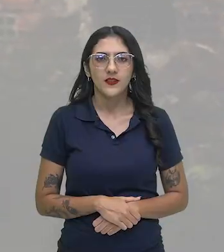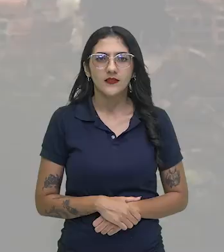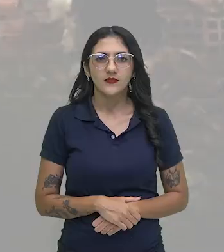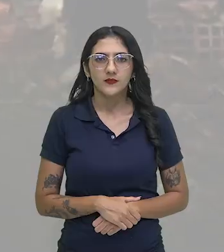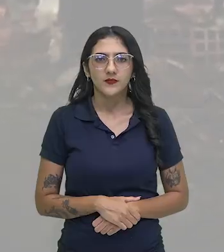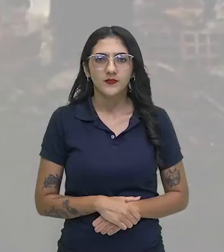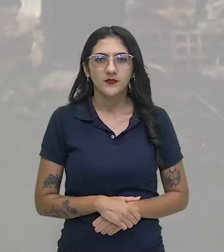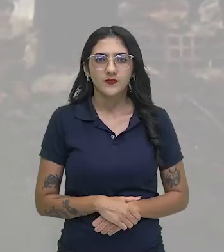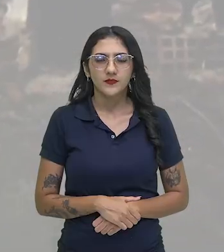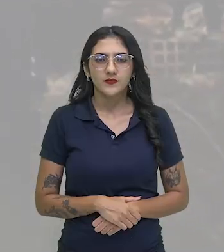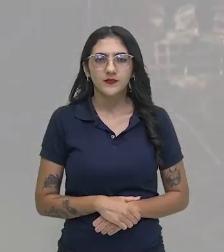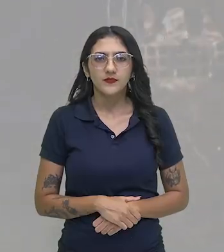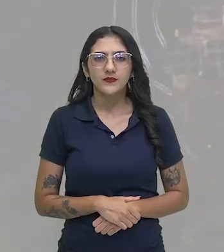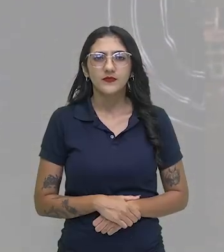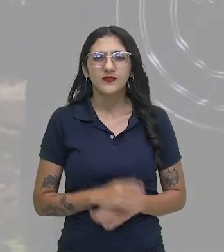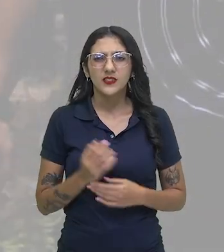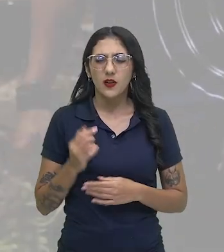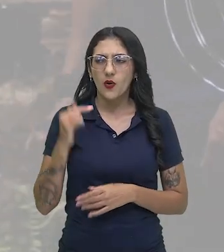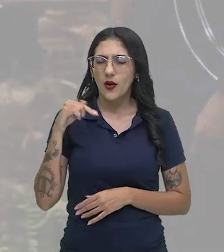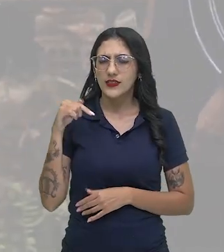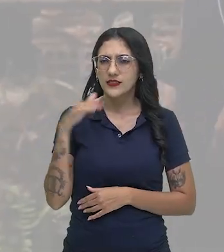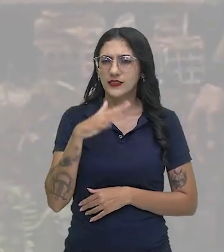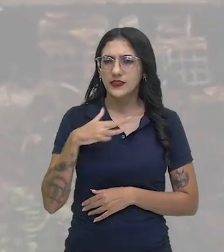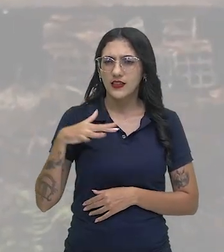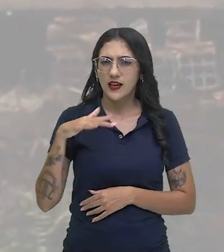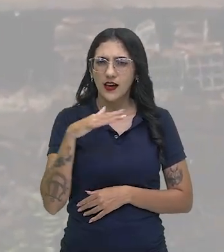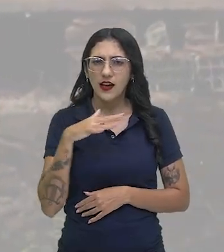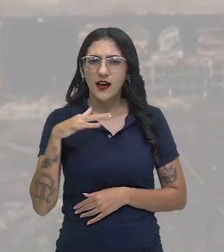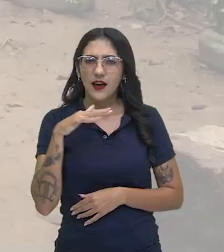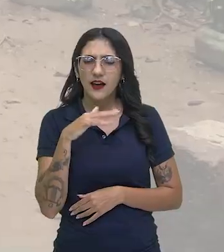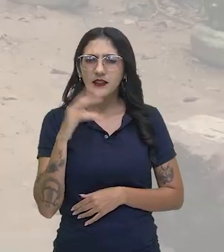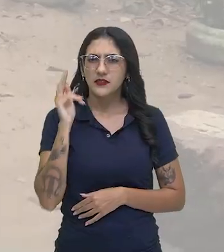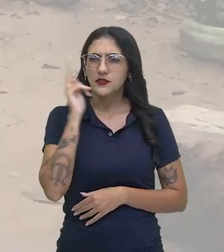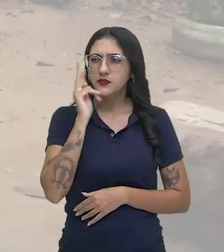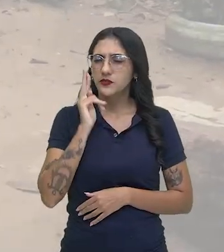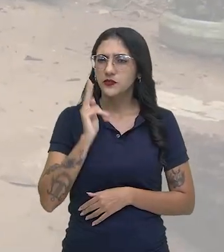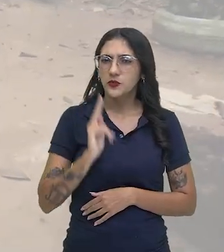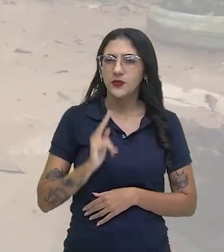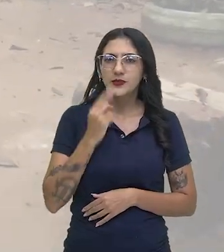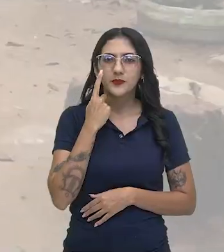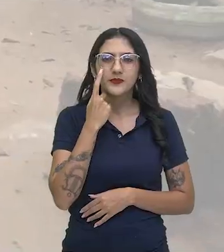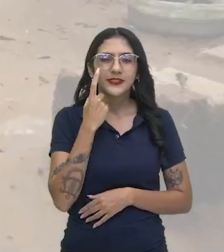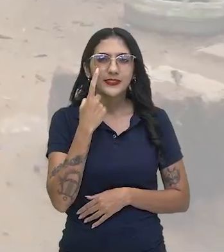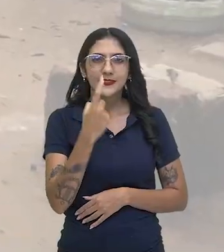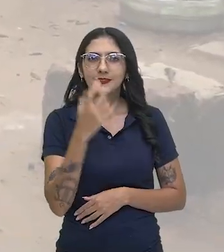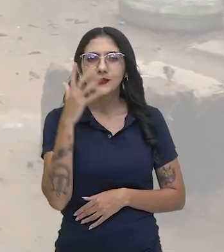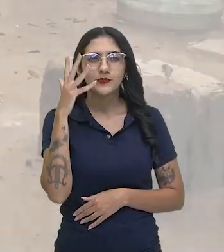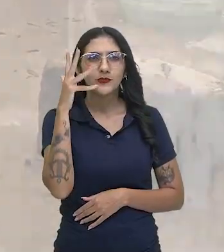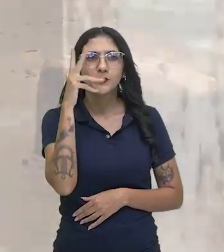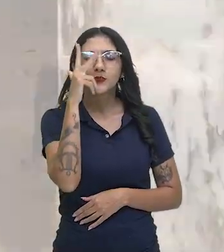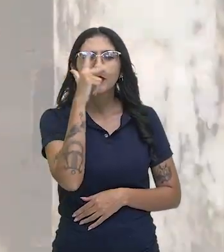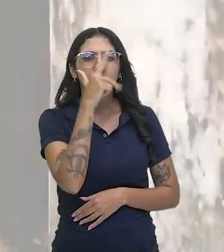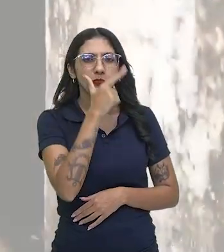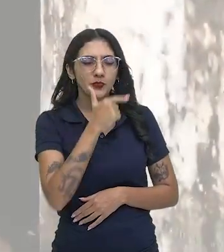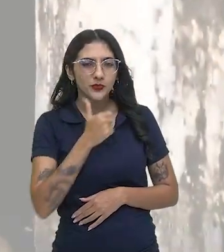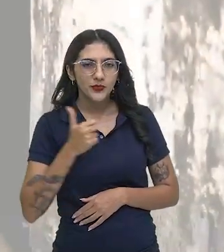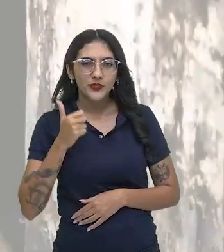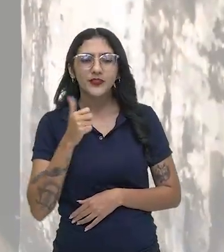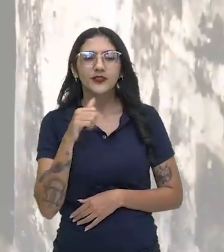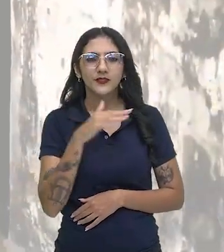Desse centro histórico, dessas ruínas daquele Paracatuba. O que vocês acharam? Que lugar encantador, que lugar maravilhoso, né, Denise?